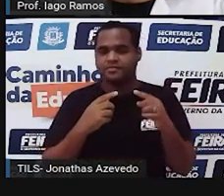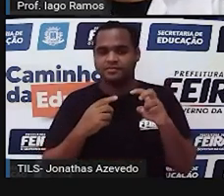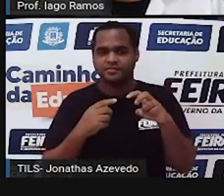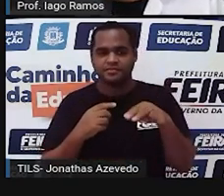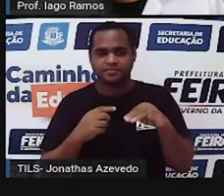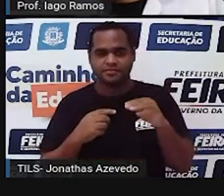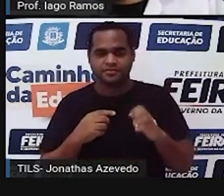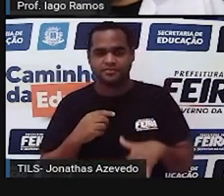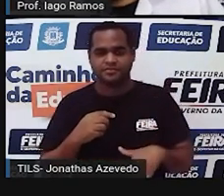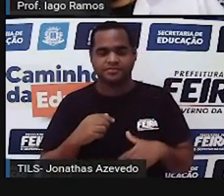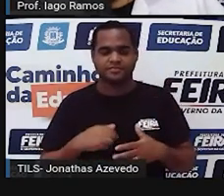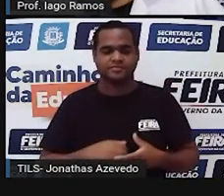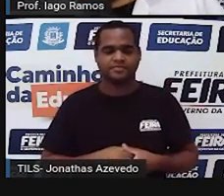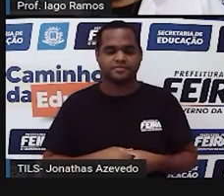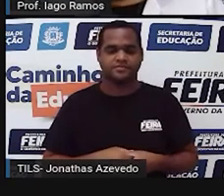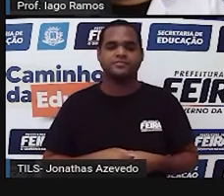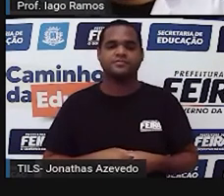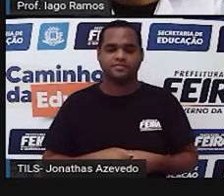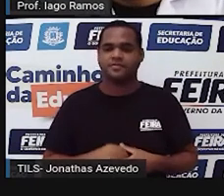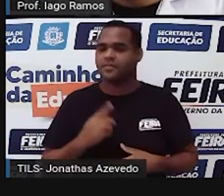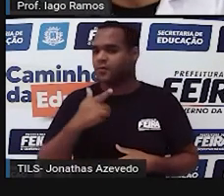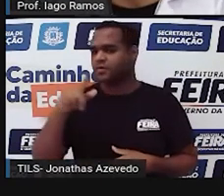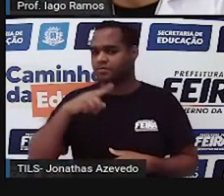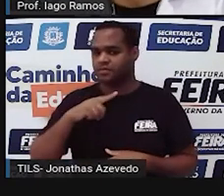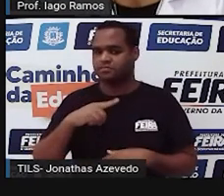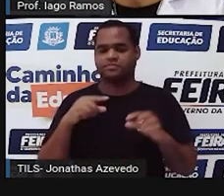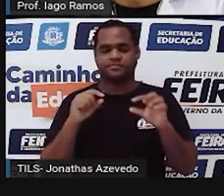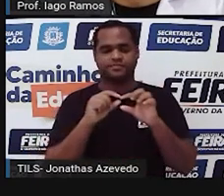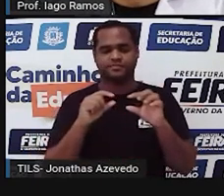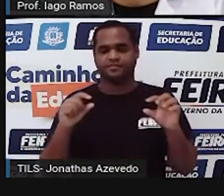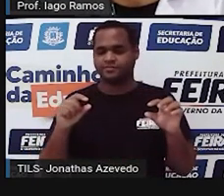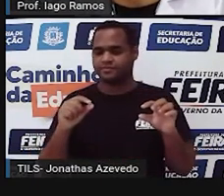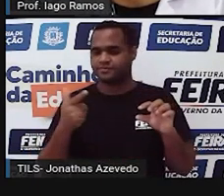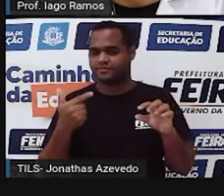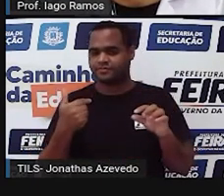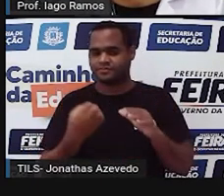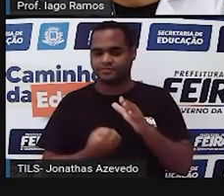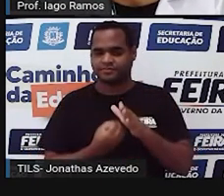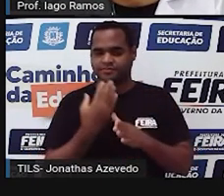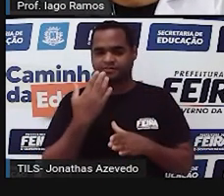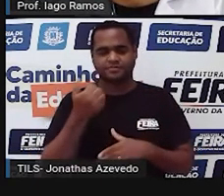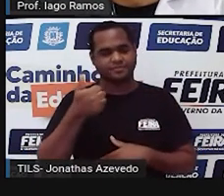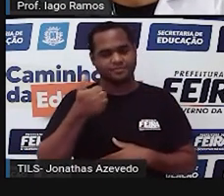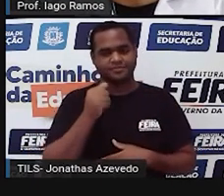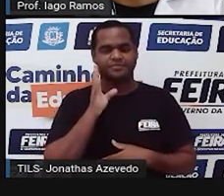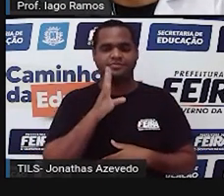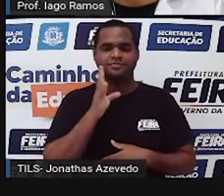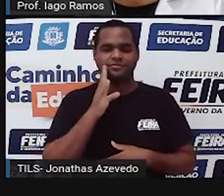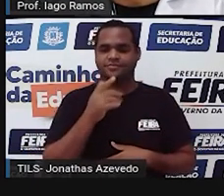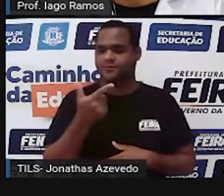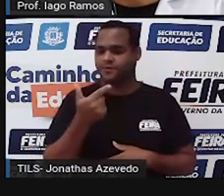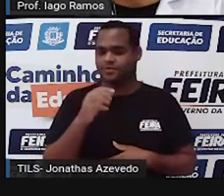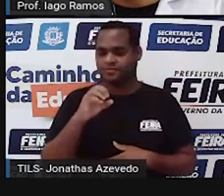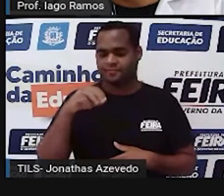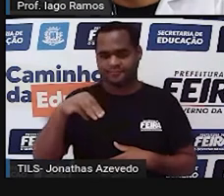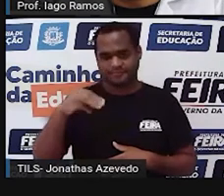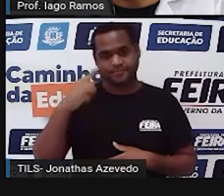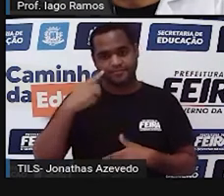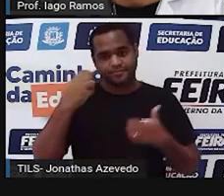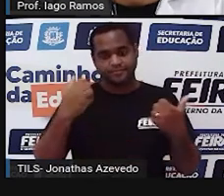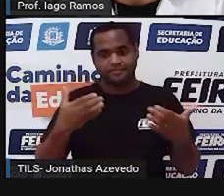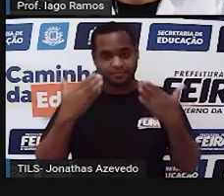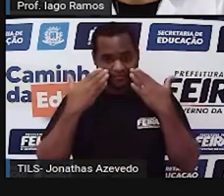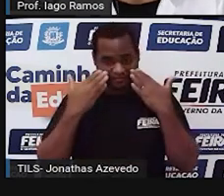o outro último pontual e ali aparece um 12 olha só que bacana Ó 12 centímetros Então